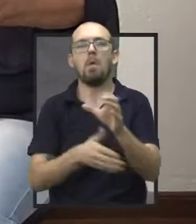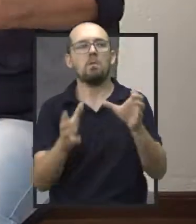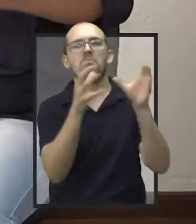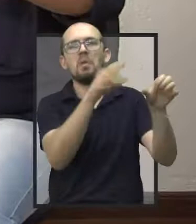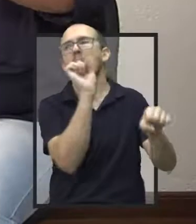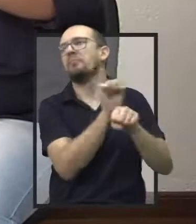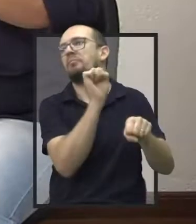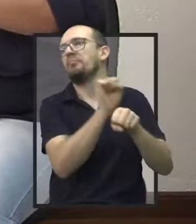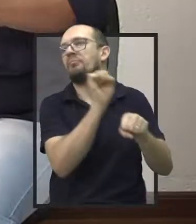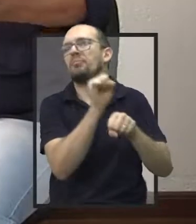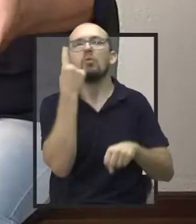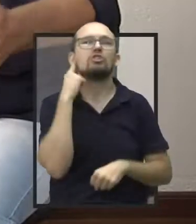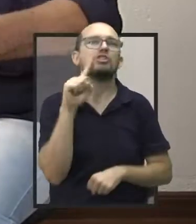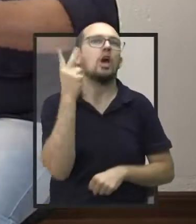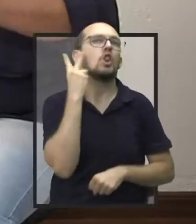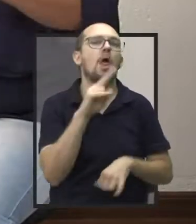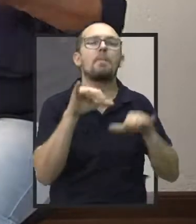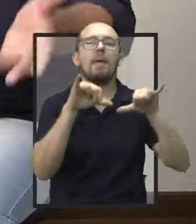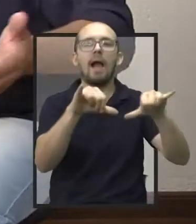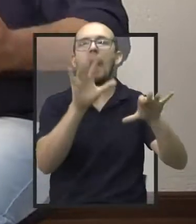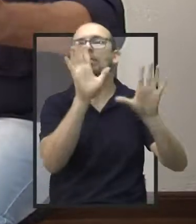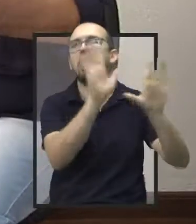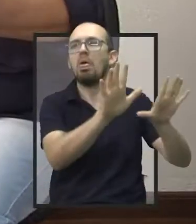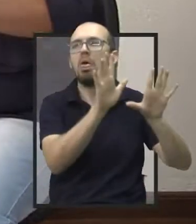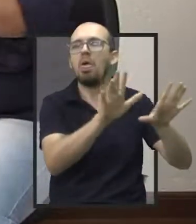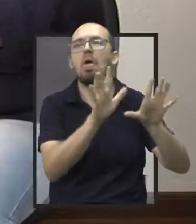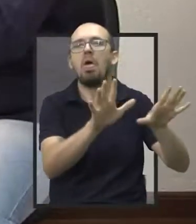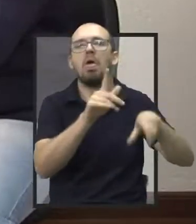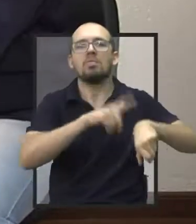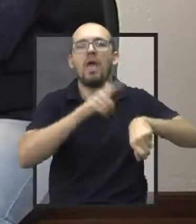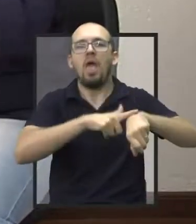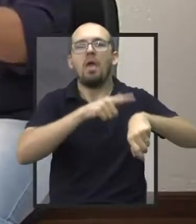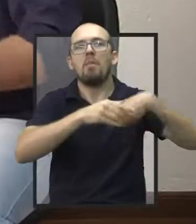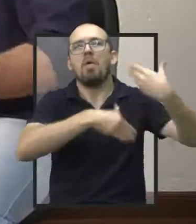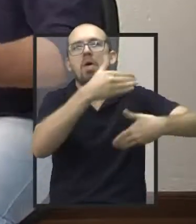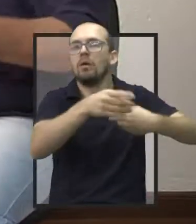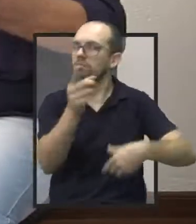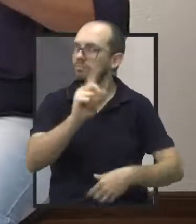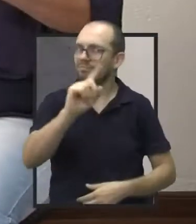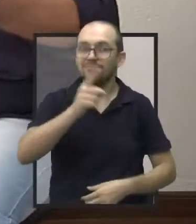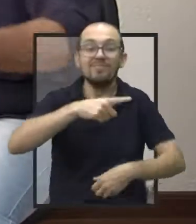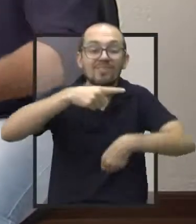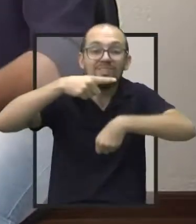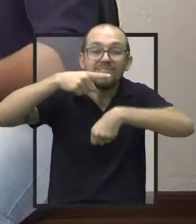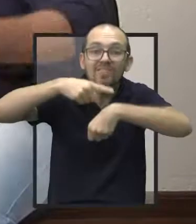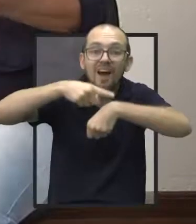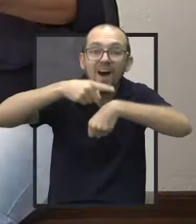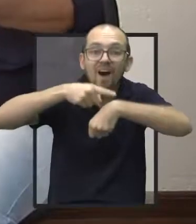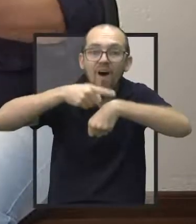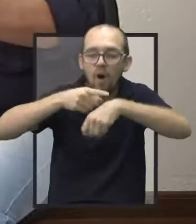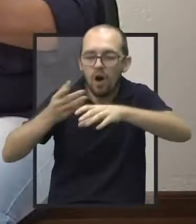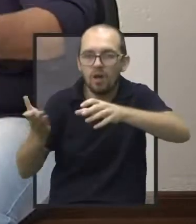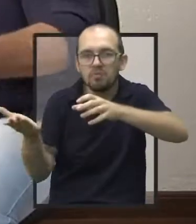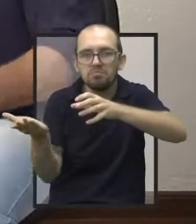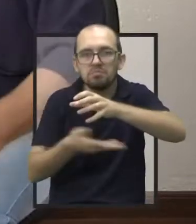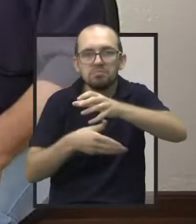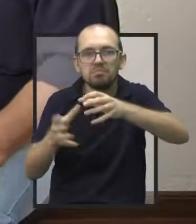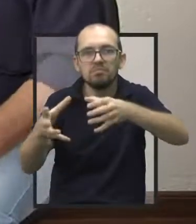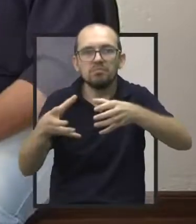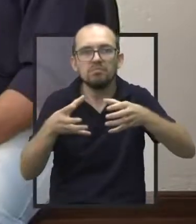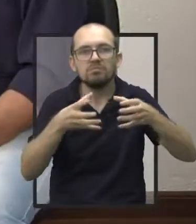dia 2 que está na prateleira de supermercado enfim aí você corre um produto bom ora por um preço muito